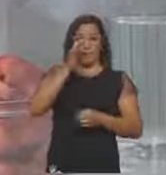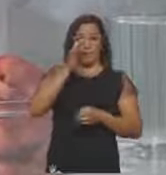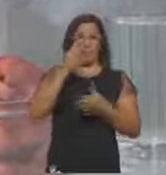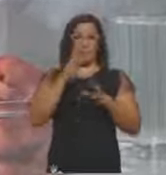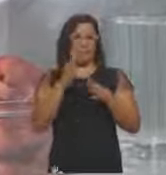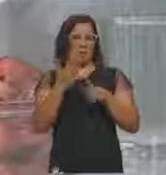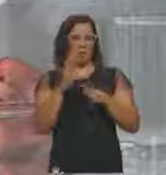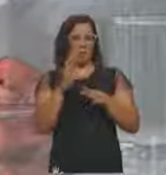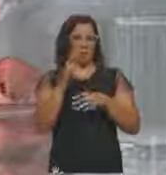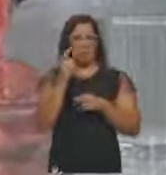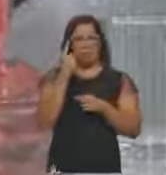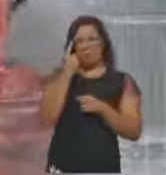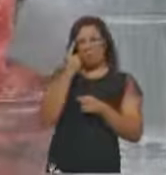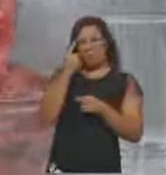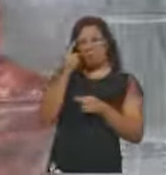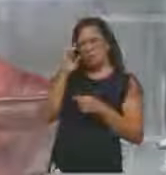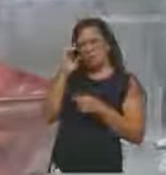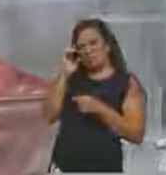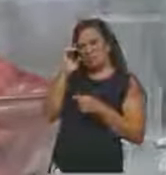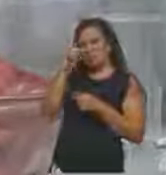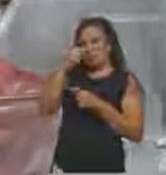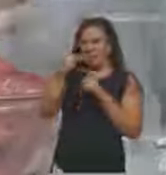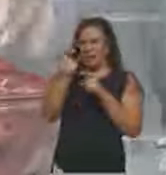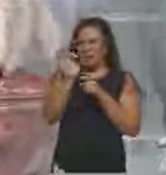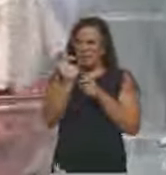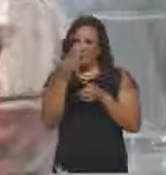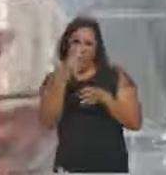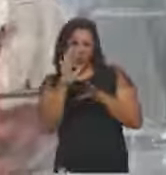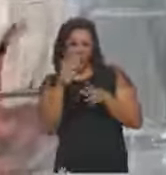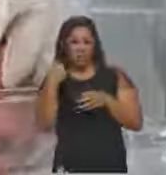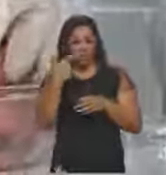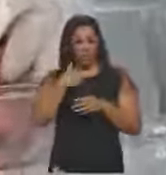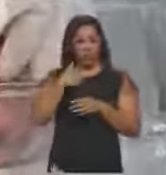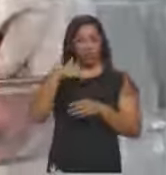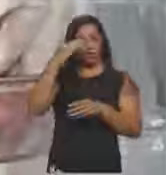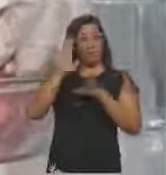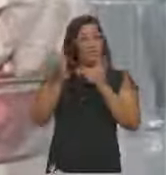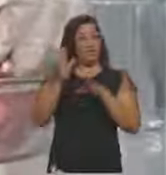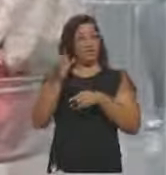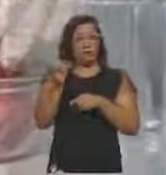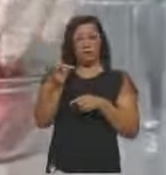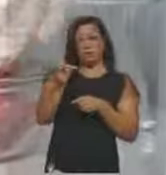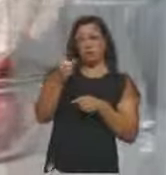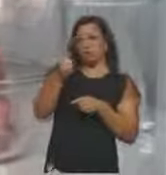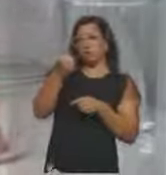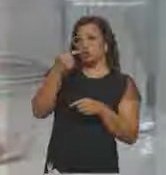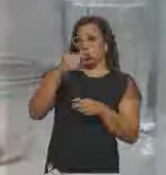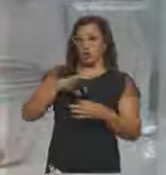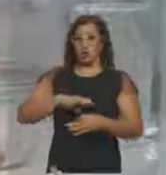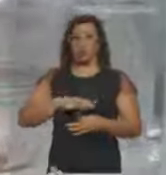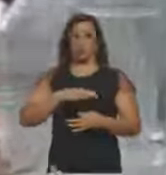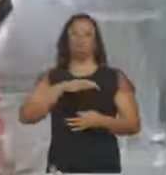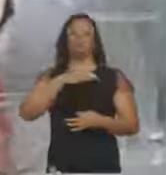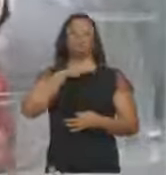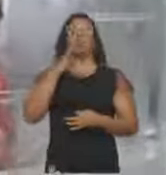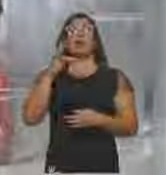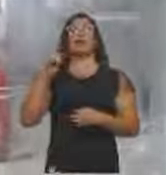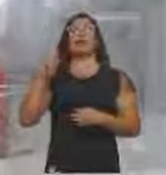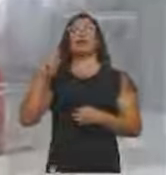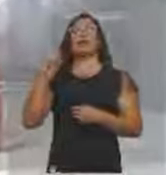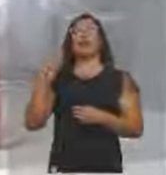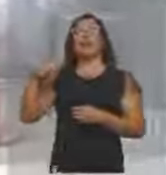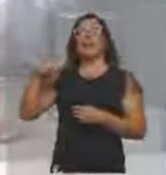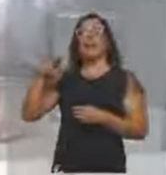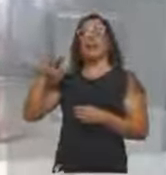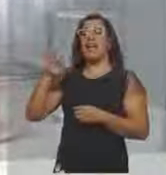menos de 1,5 centímetro. Em nós, adultos, pode medir 12 centímetros de comprimento, é a traqueia. Você